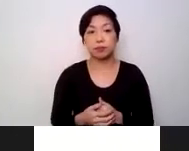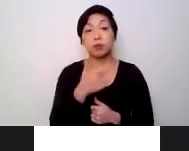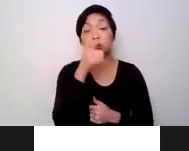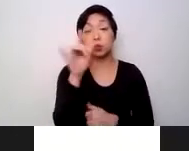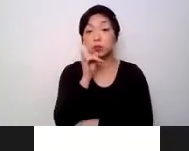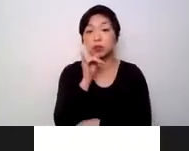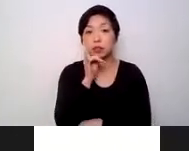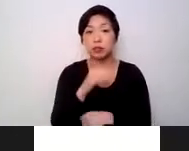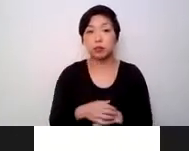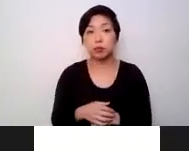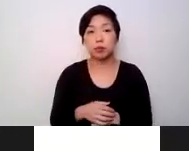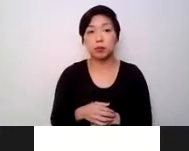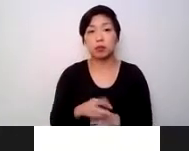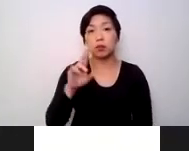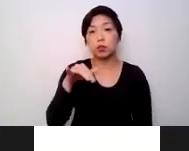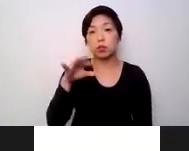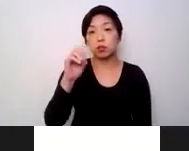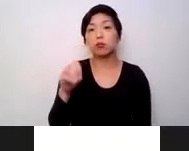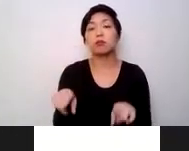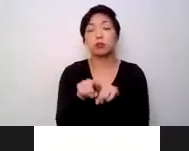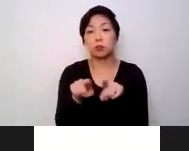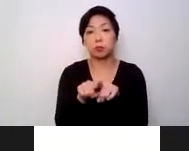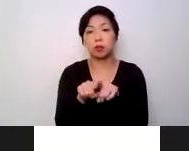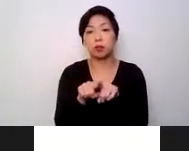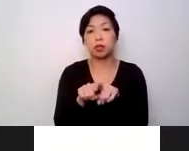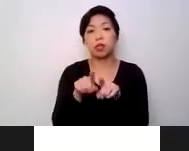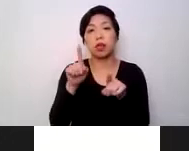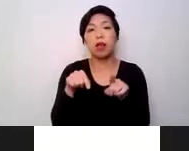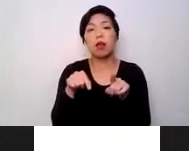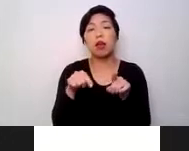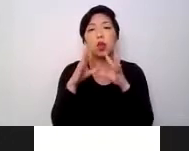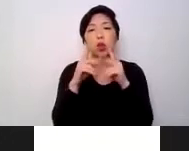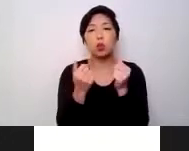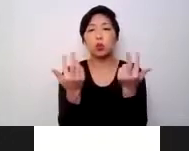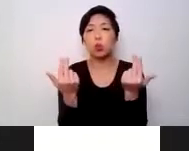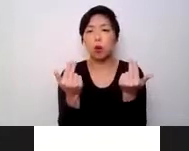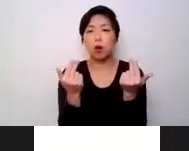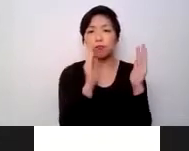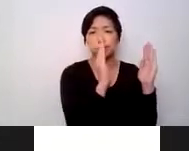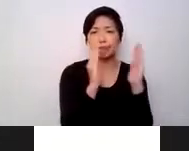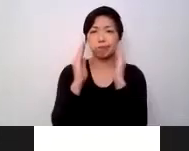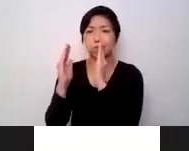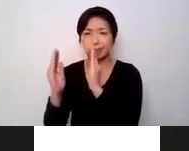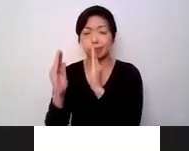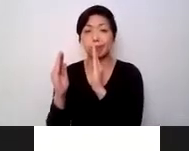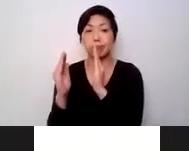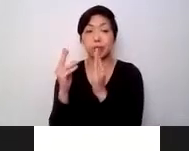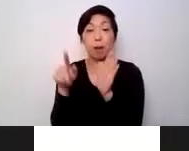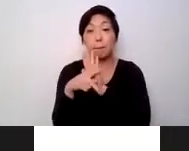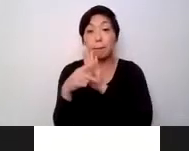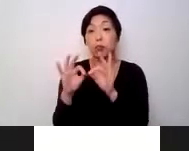do rino é a sepultura simétrica da própria família dele onde ele foi sepultado esse é um projeto de